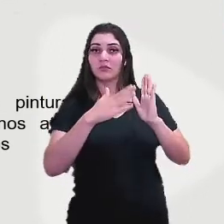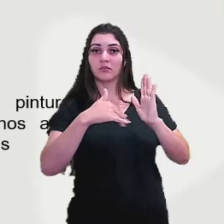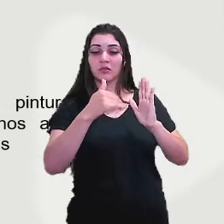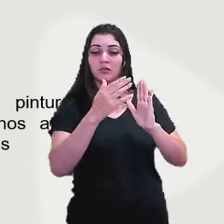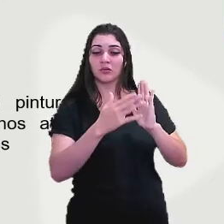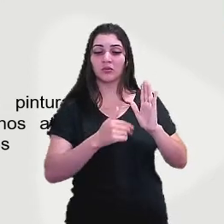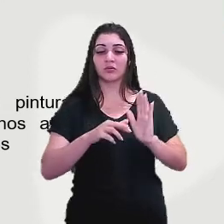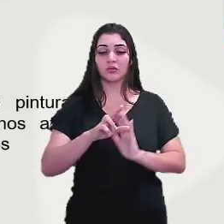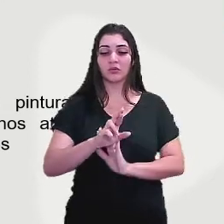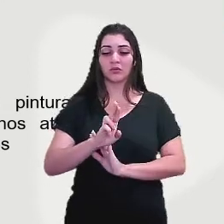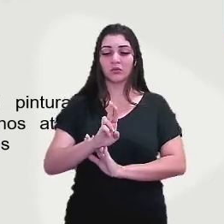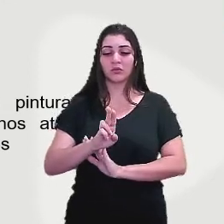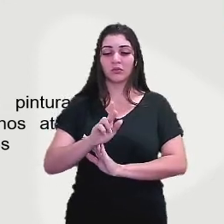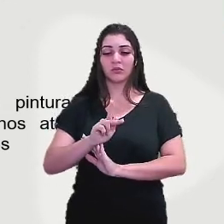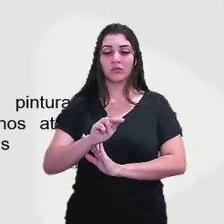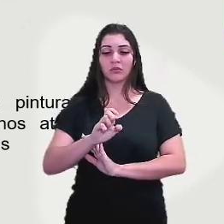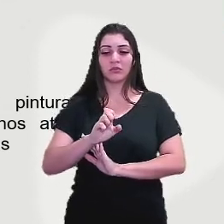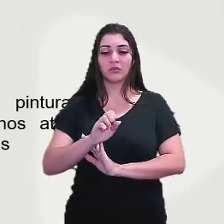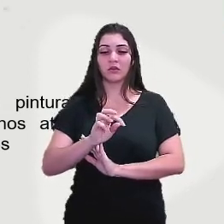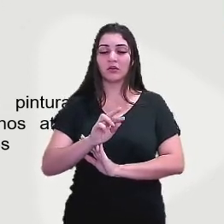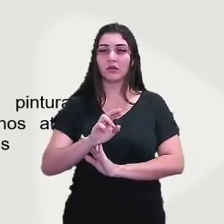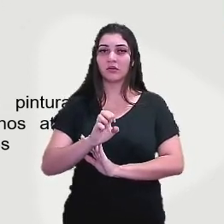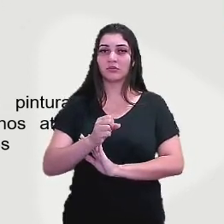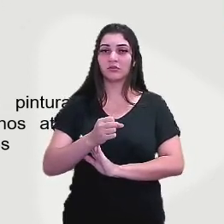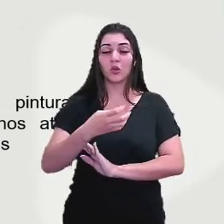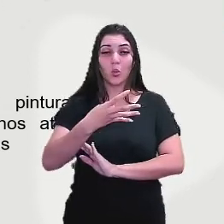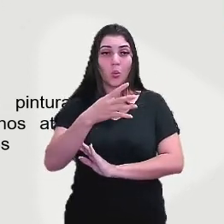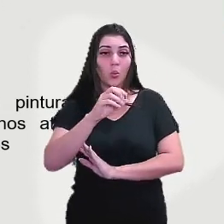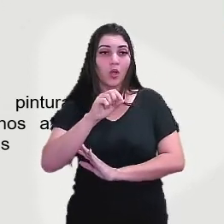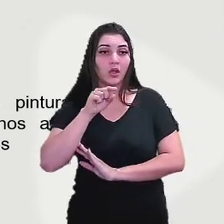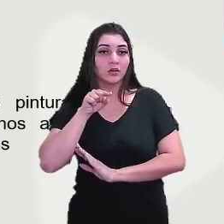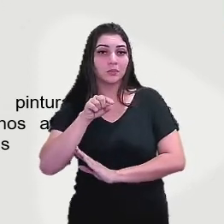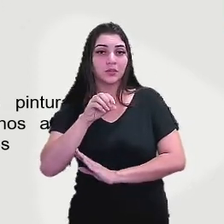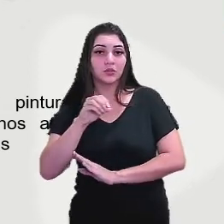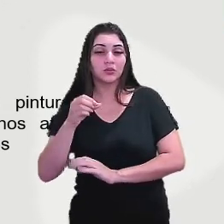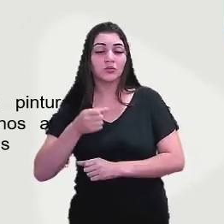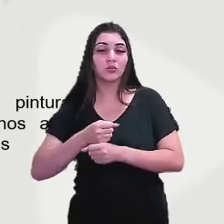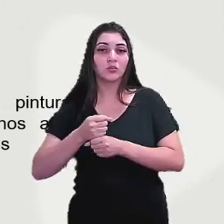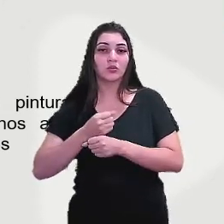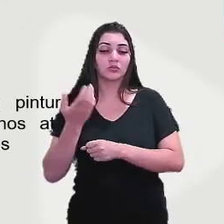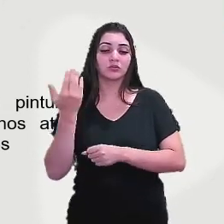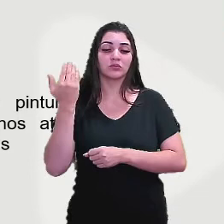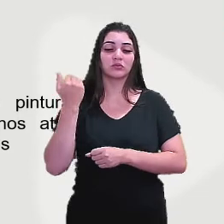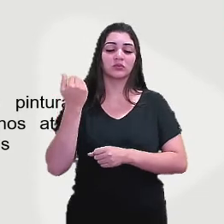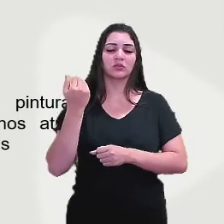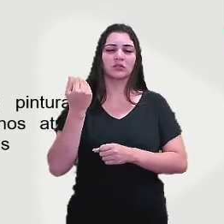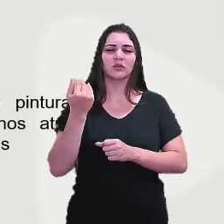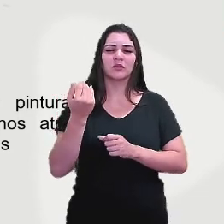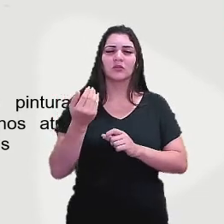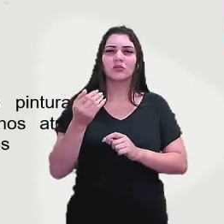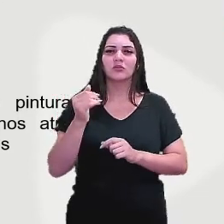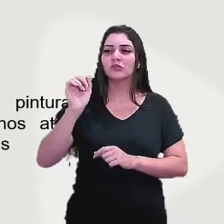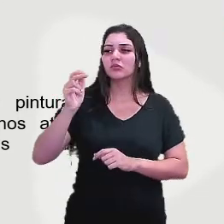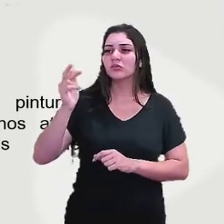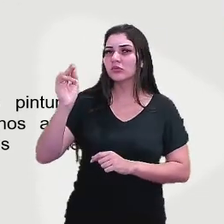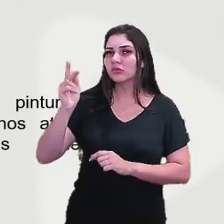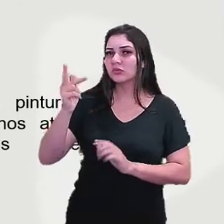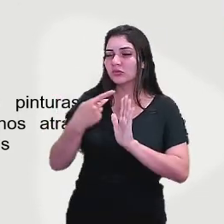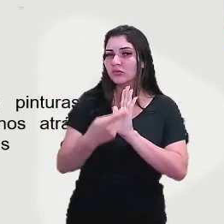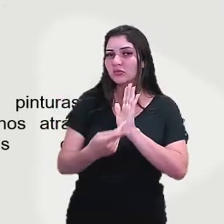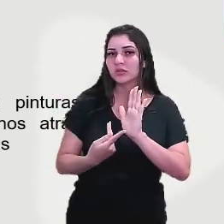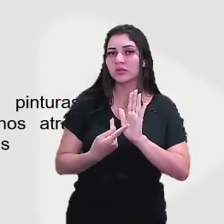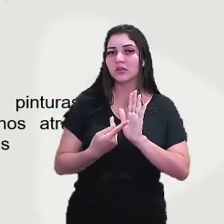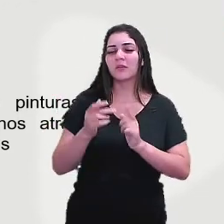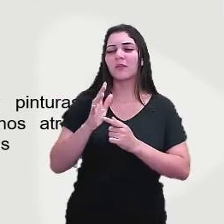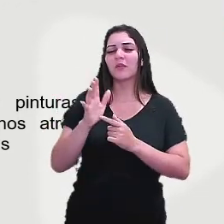rupestres de 40 mil anos atrás. E eles escondiam nos seus desenhos, eles queriam descrever as